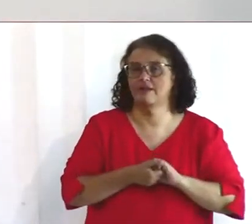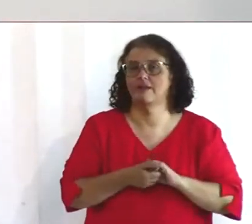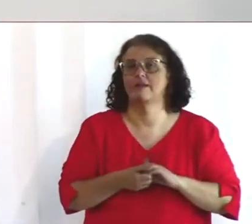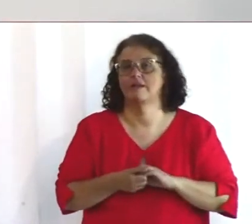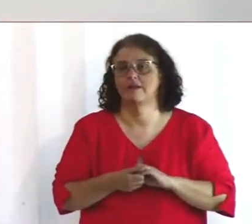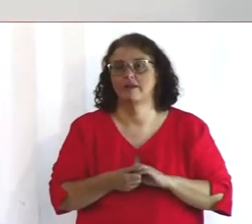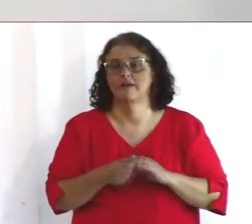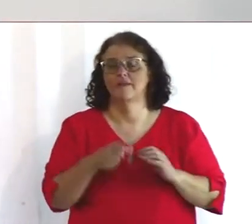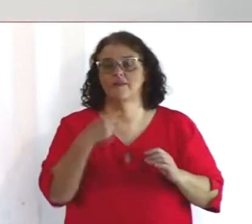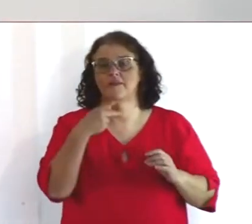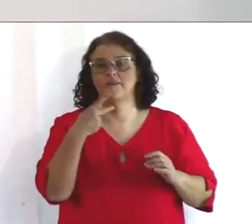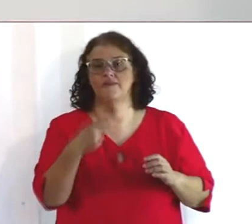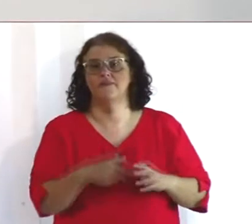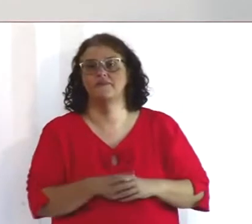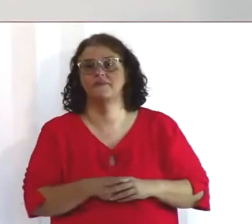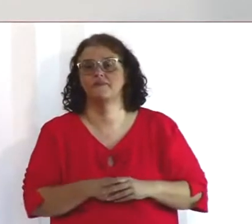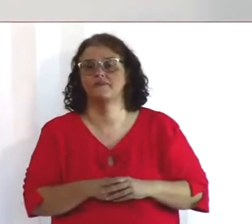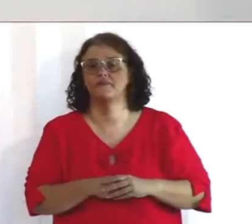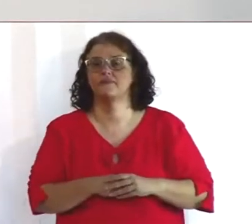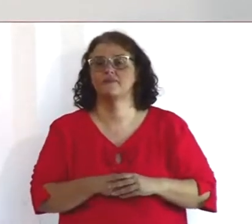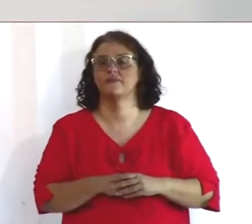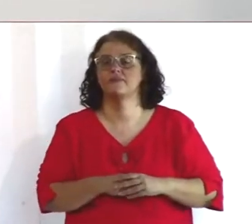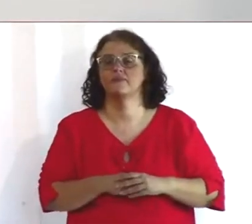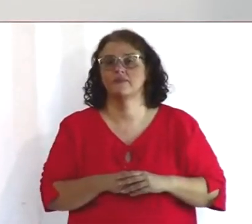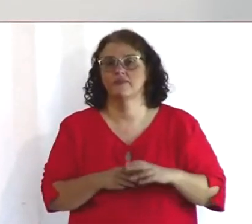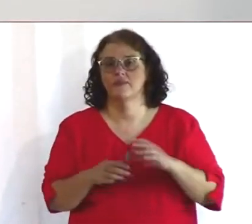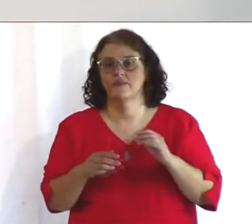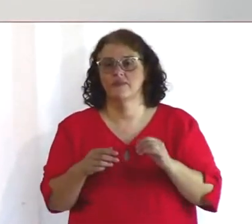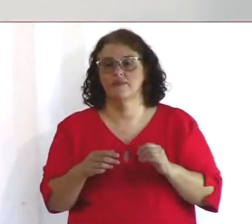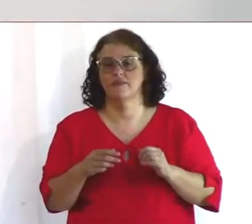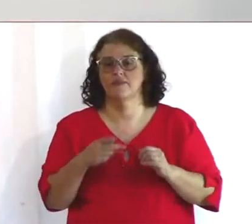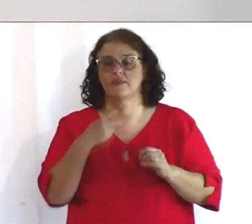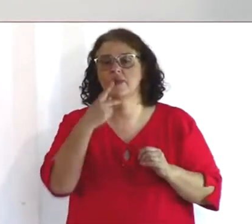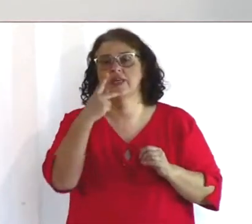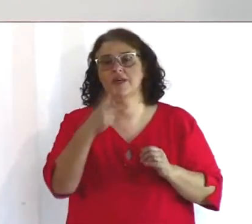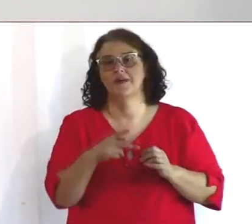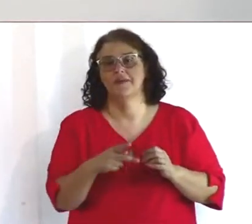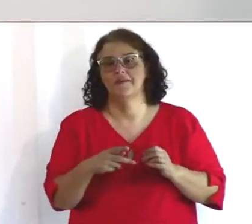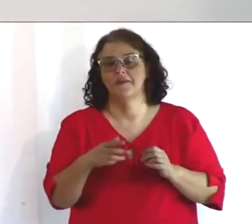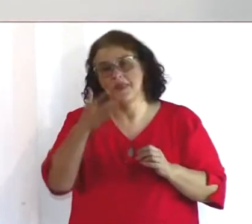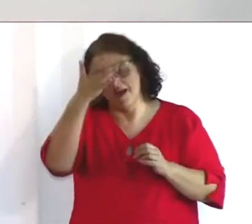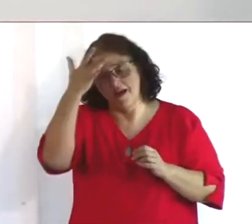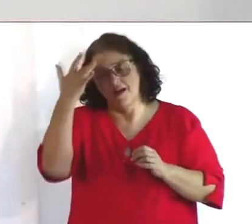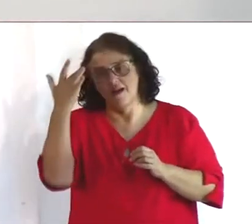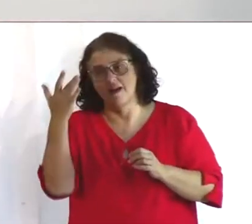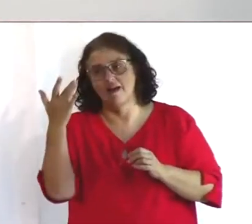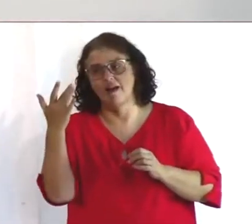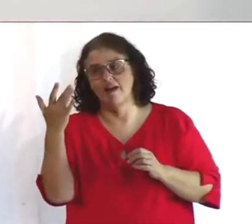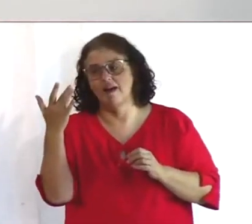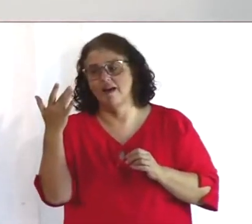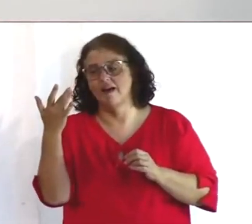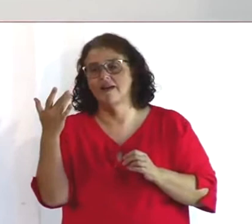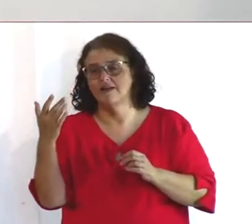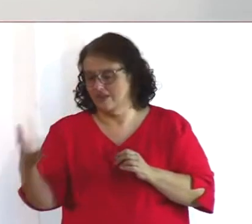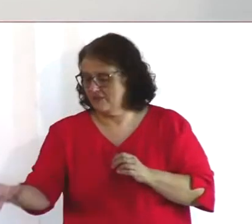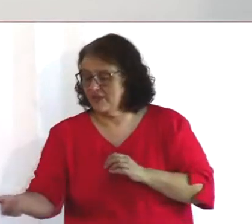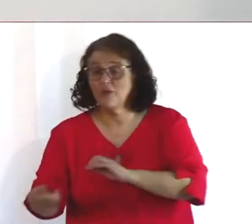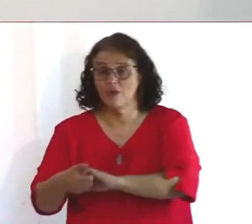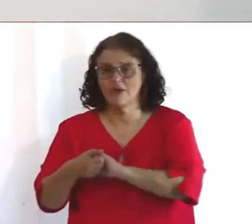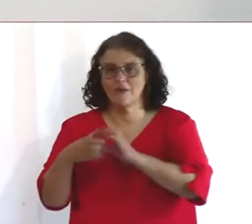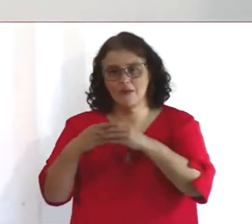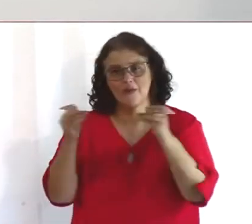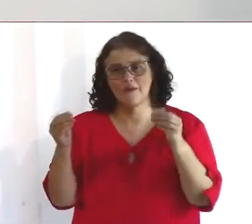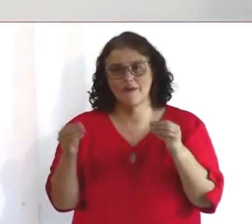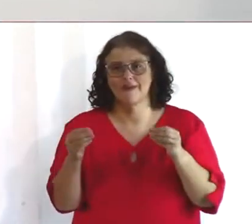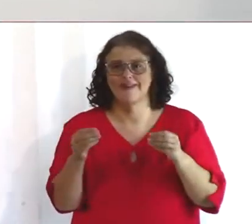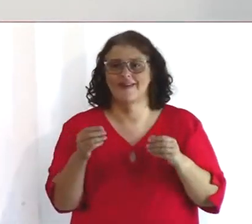isso então, acham que é por isso então, que Pedro negou a Jesus depois, porque ele curou a sua sogra, né?